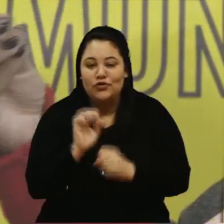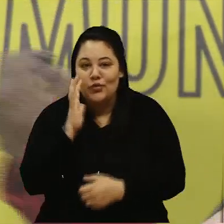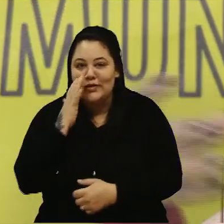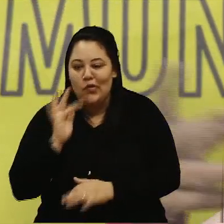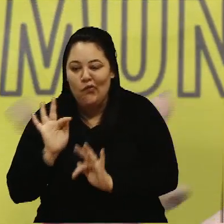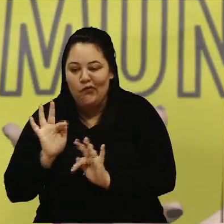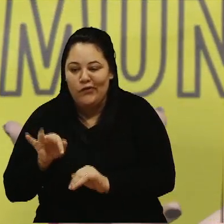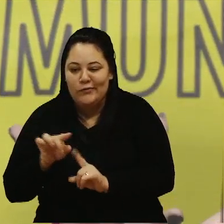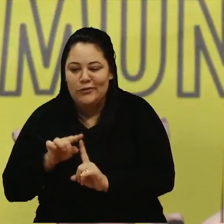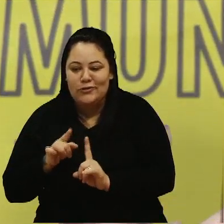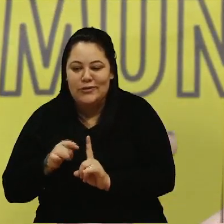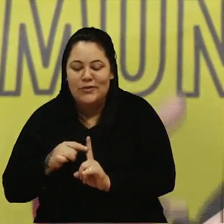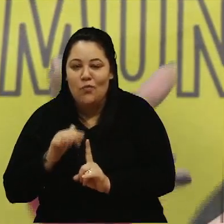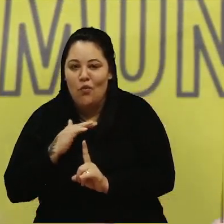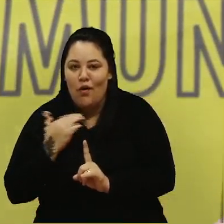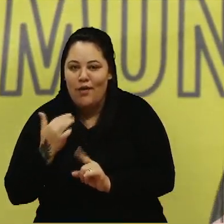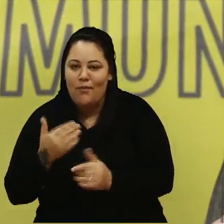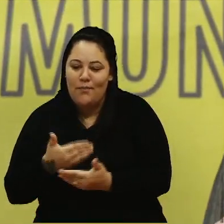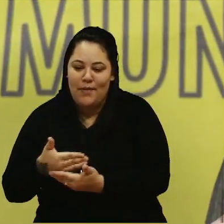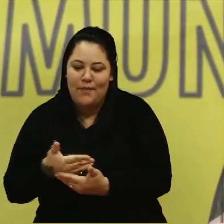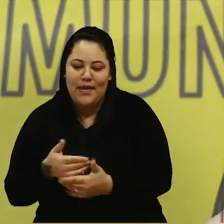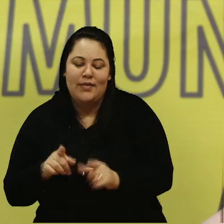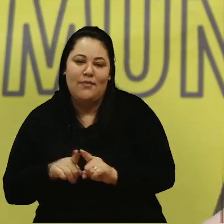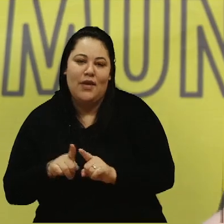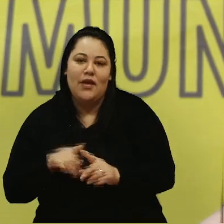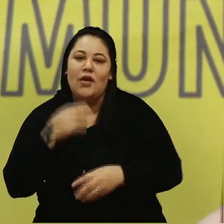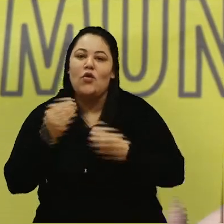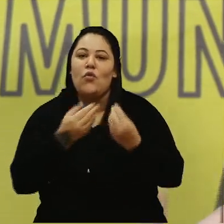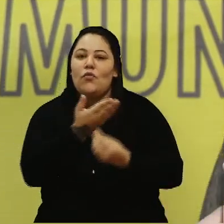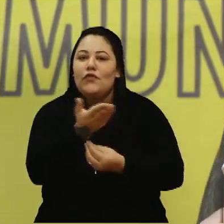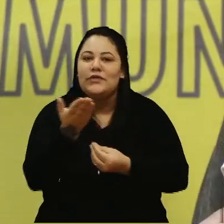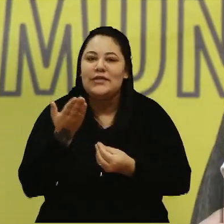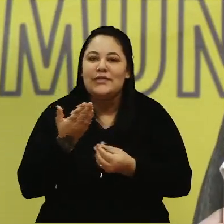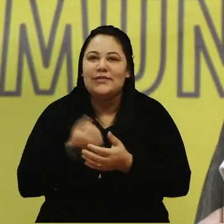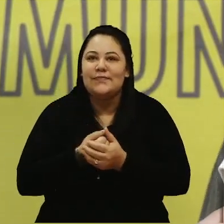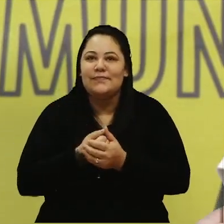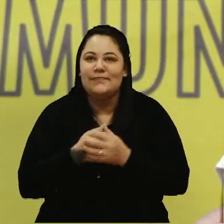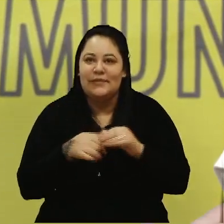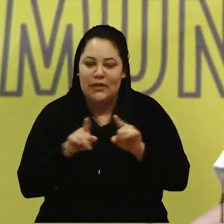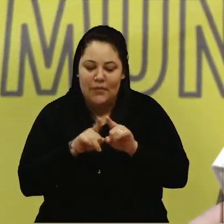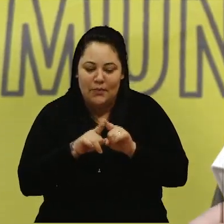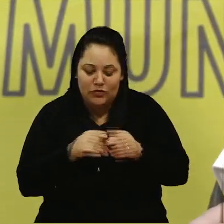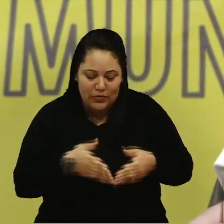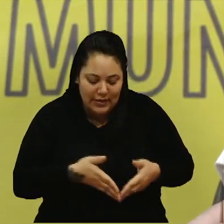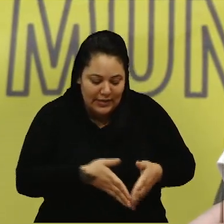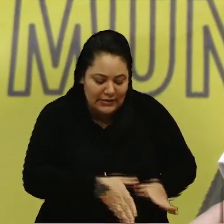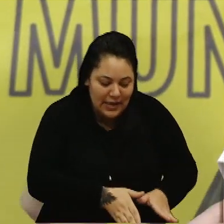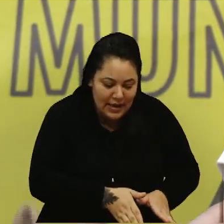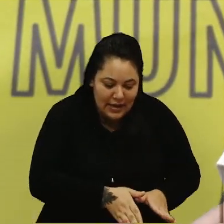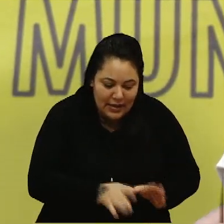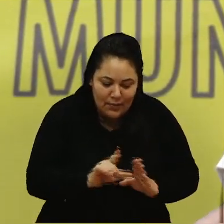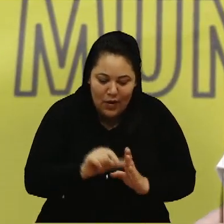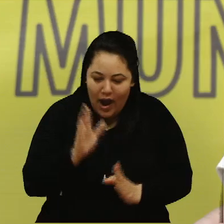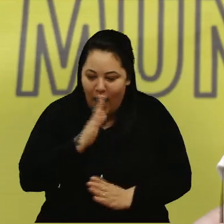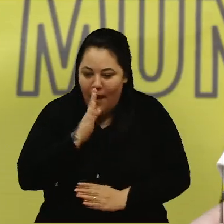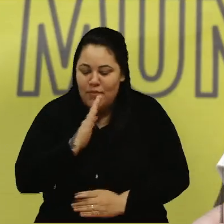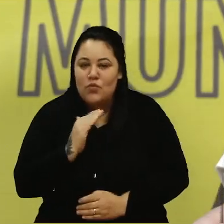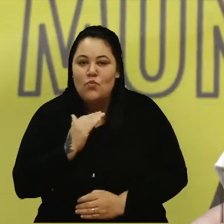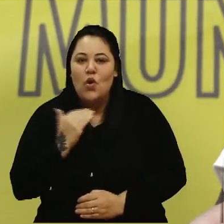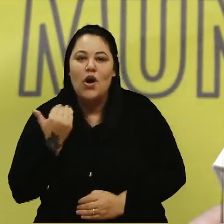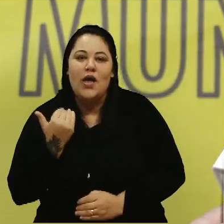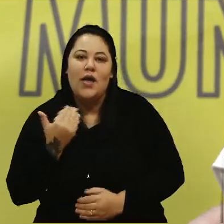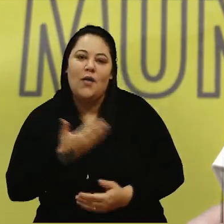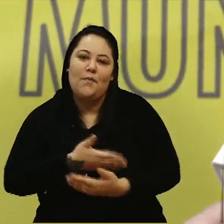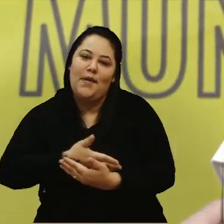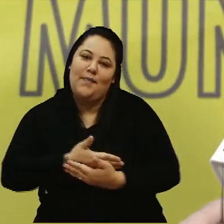vocês lidam com esses casos? E também pode acontecer de nascer e logo na sequência, né, acabar o bebê